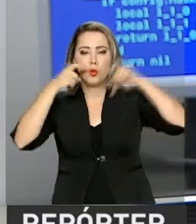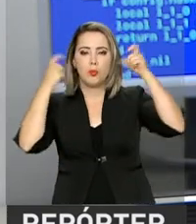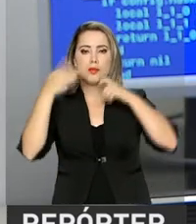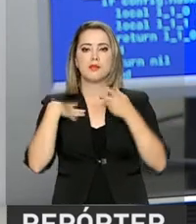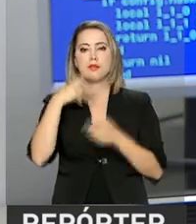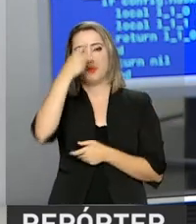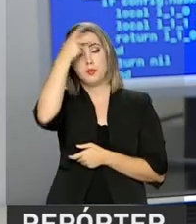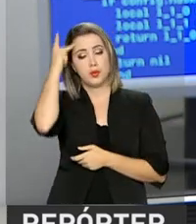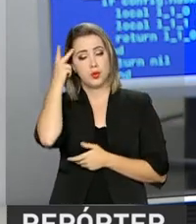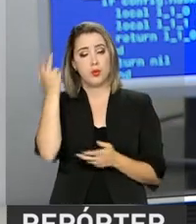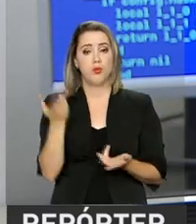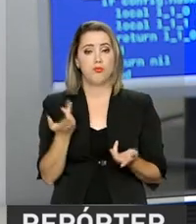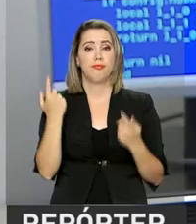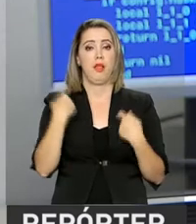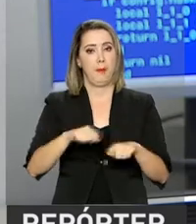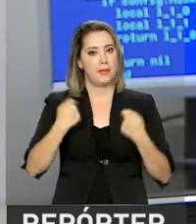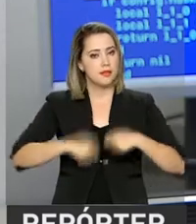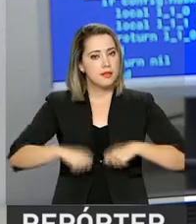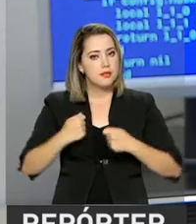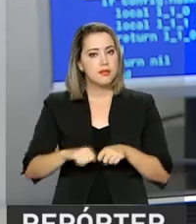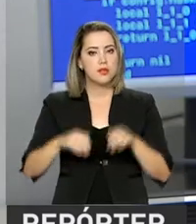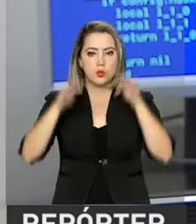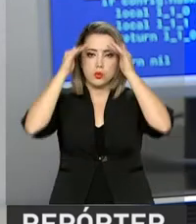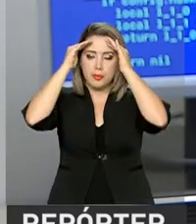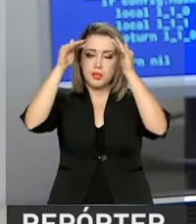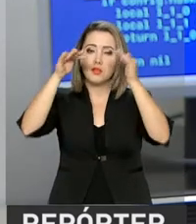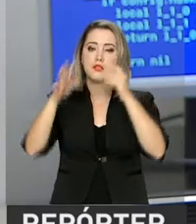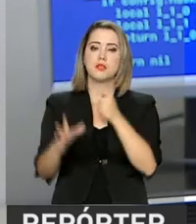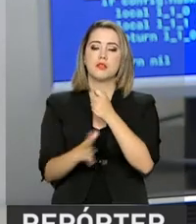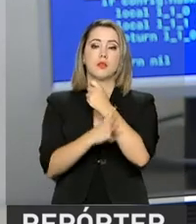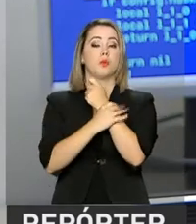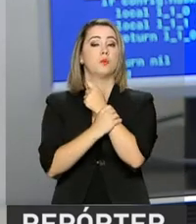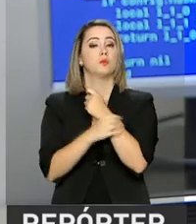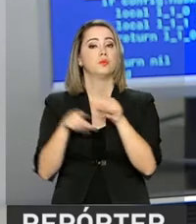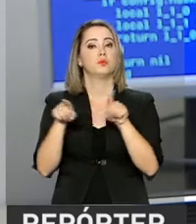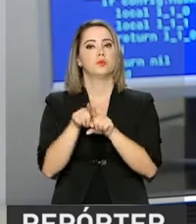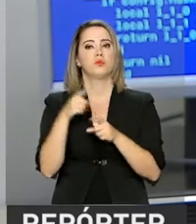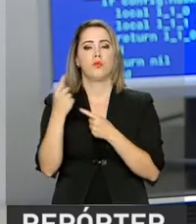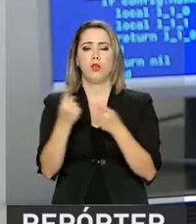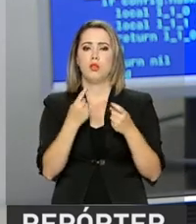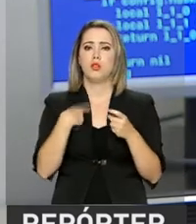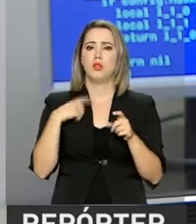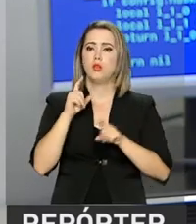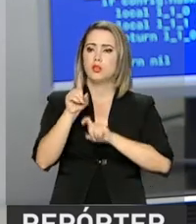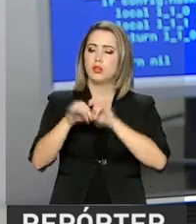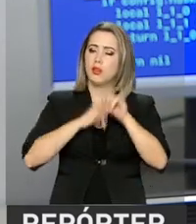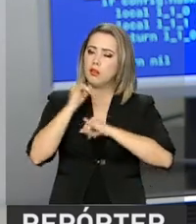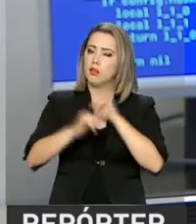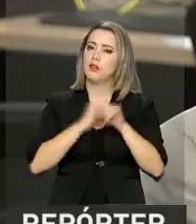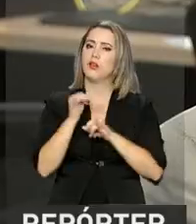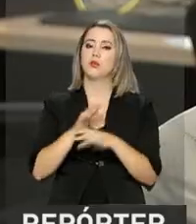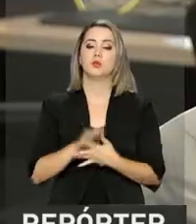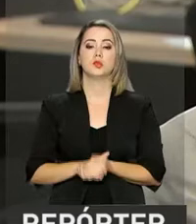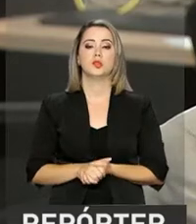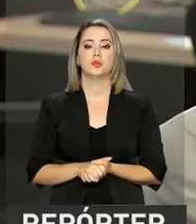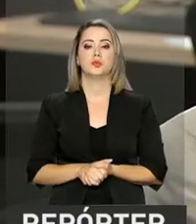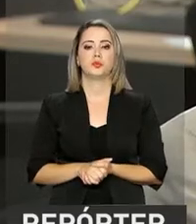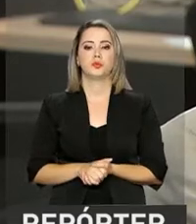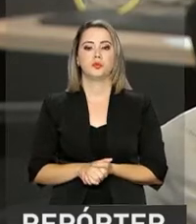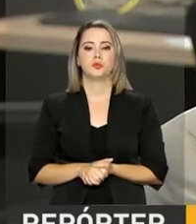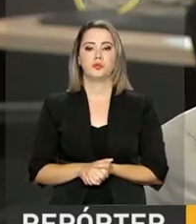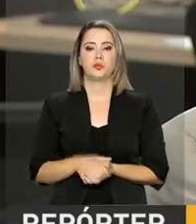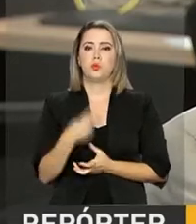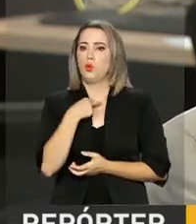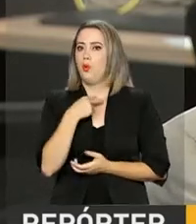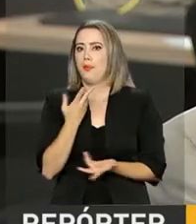por isso mais do que nunca é preciso seguir as orientações de segurança a hora de navegar na internet não se